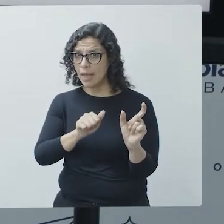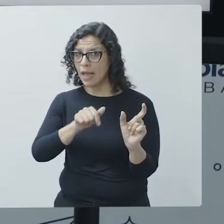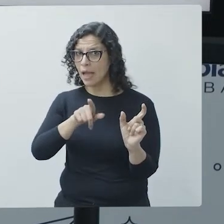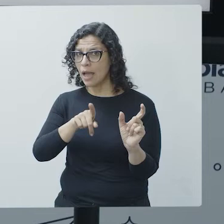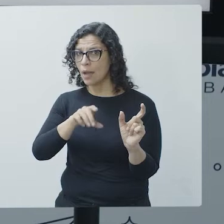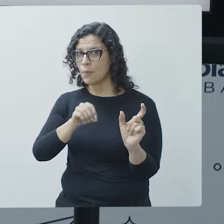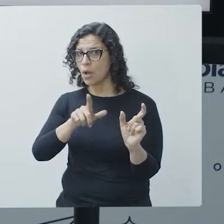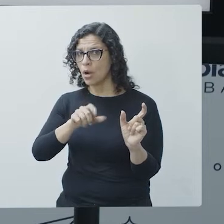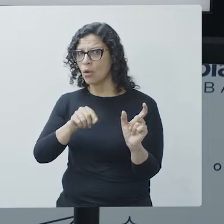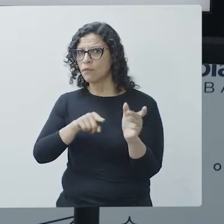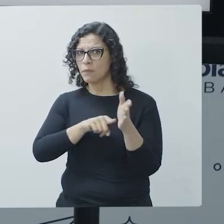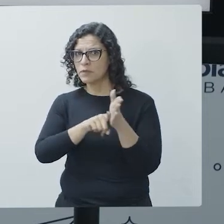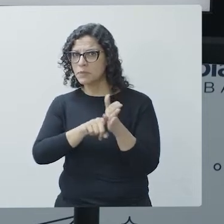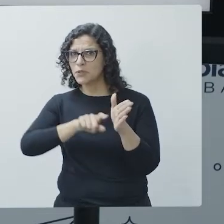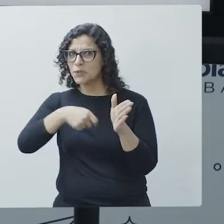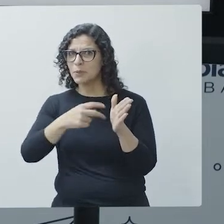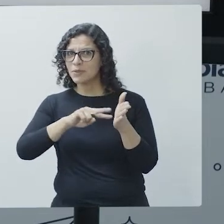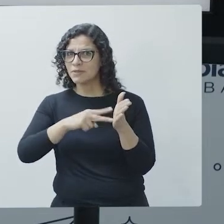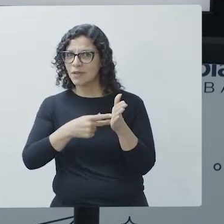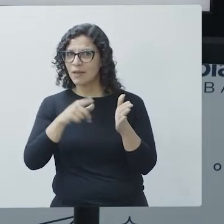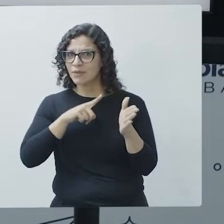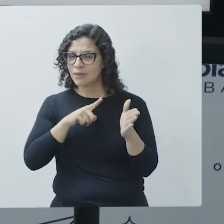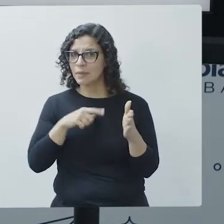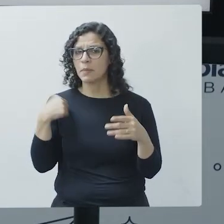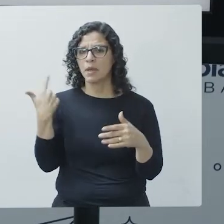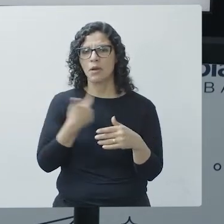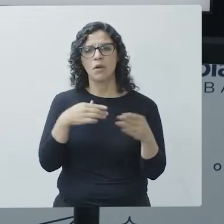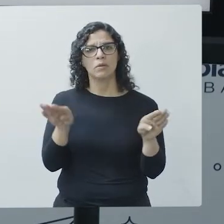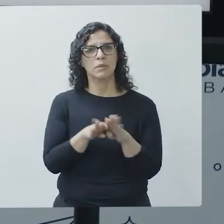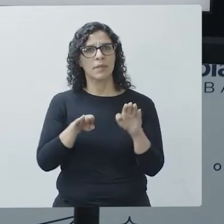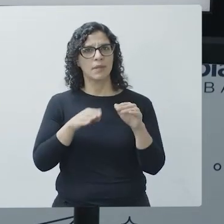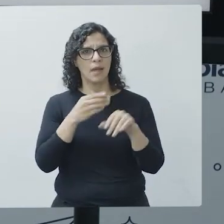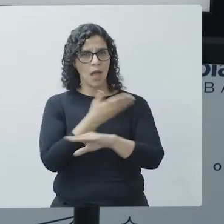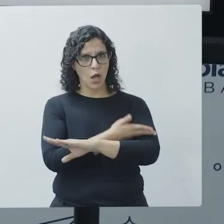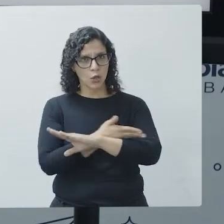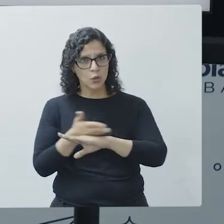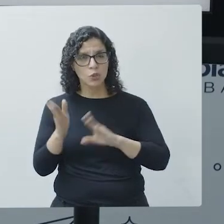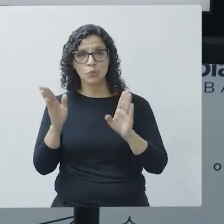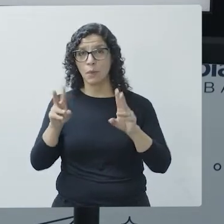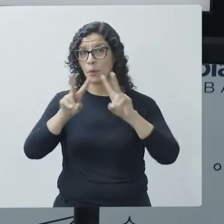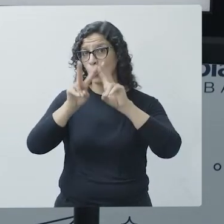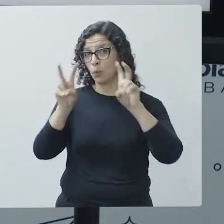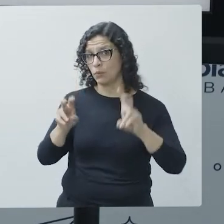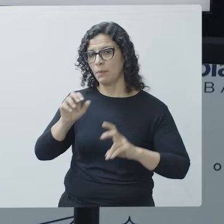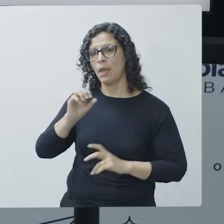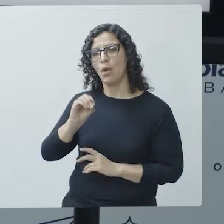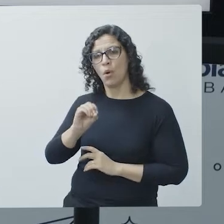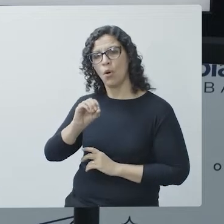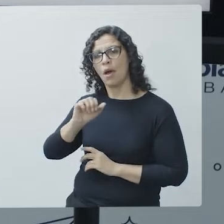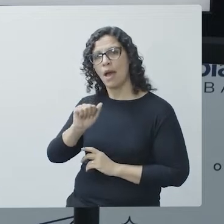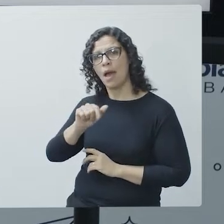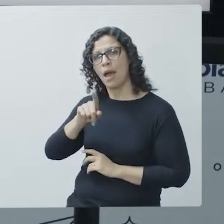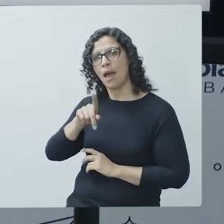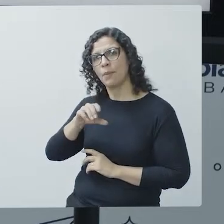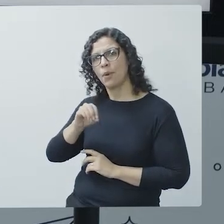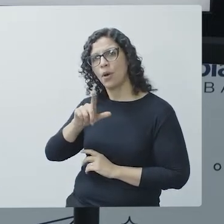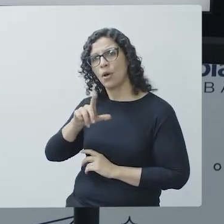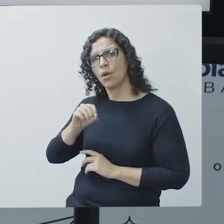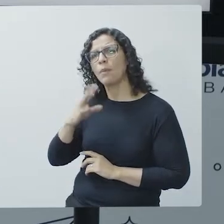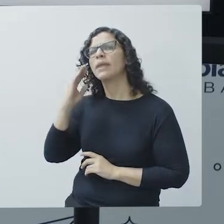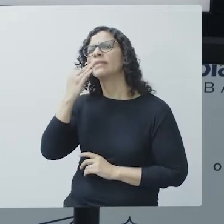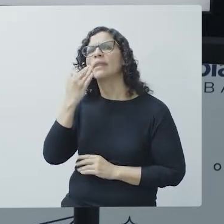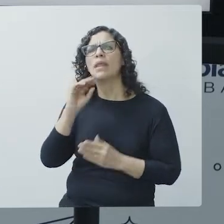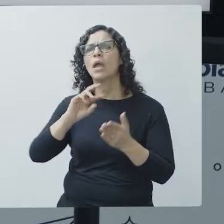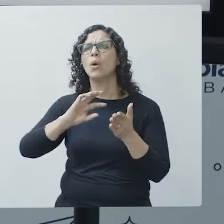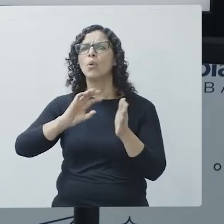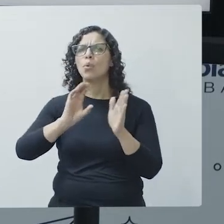você pesquisou sobre esse termo? Para a gente já ir se acostumando, já que o nosso título é um apólogo, a gente precisa